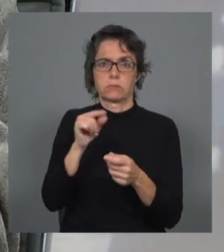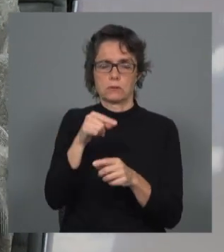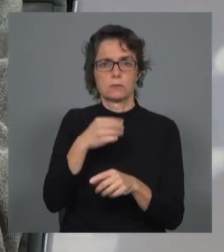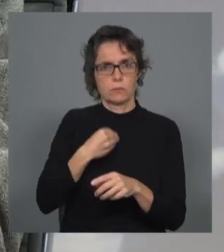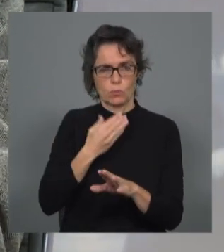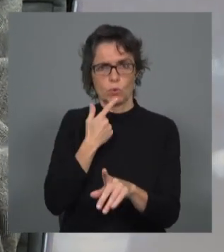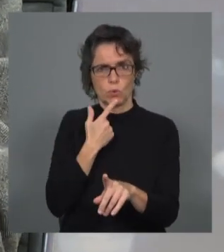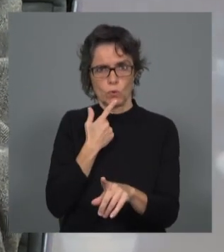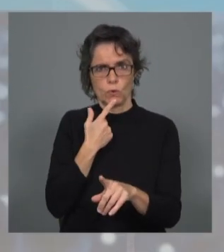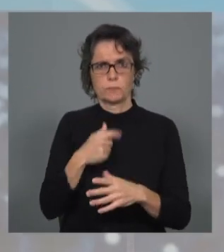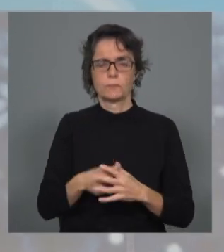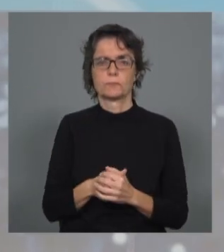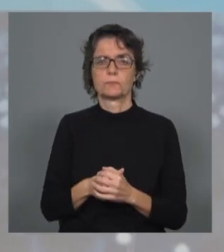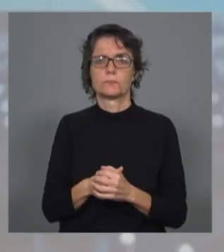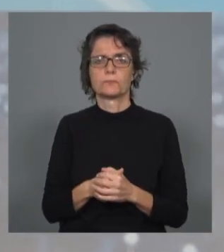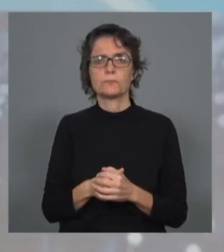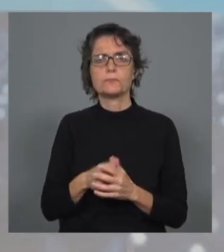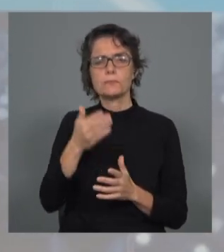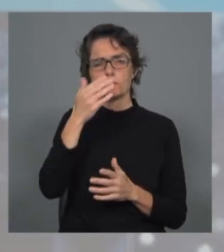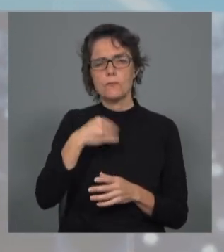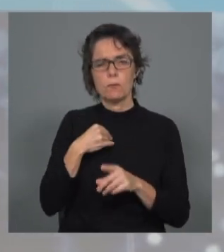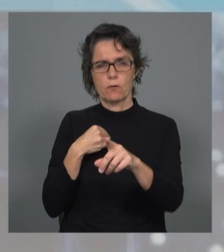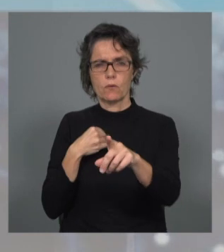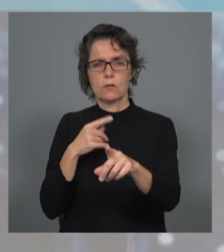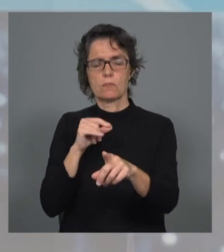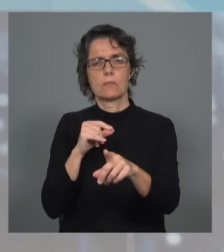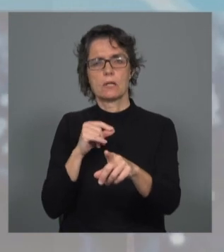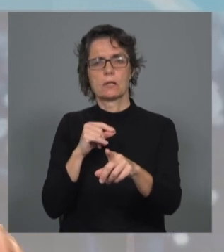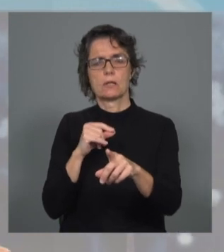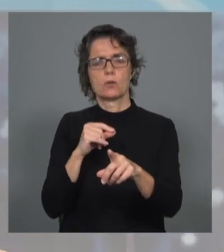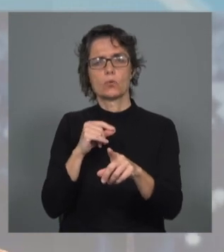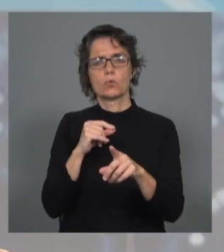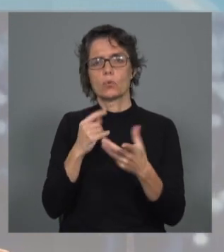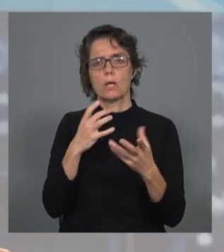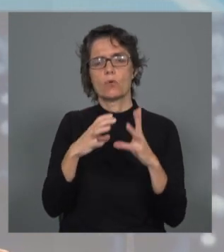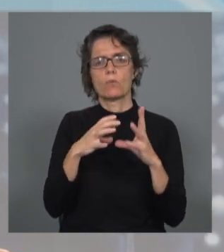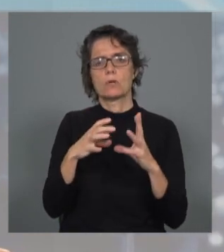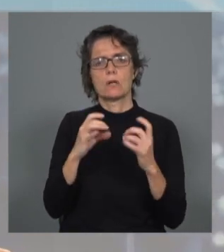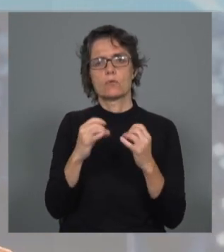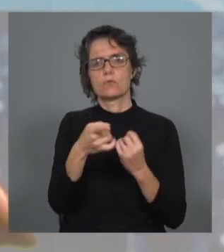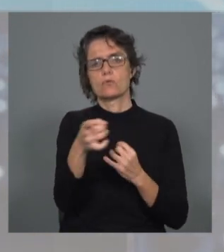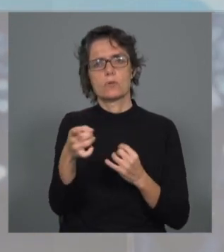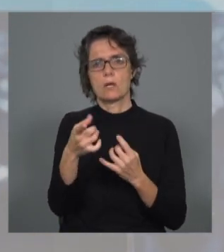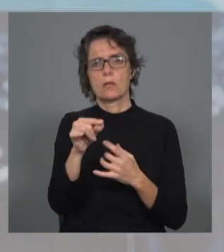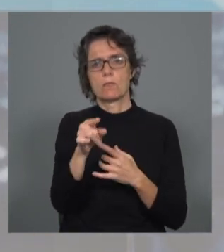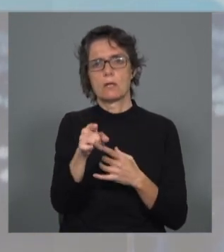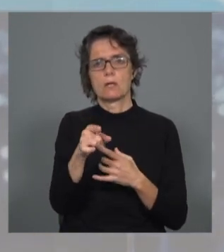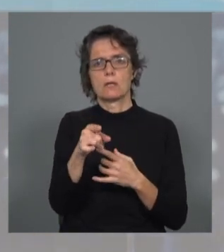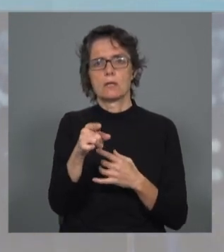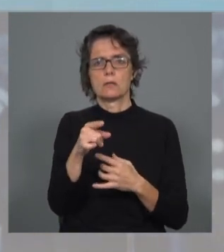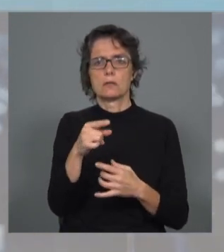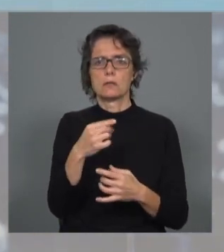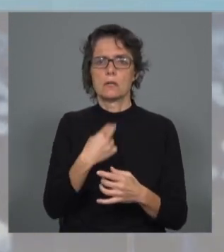uma preocupação que a Associação de Imprensa de Inspiração Cristã também subscreve e alerta, precisamente